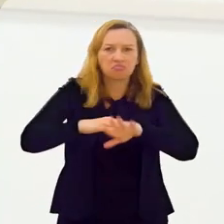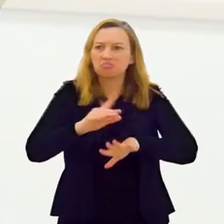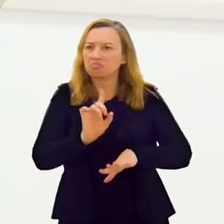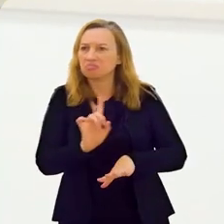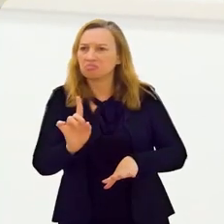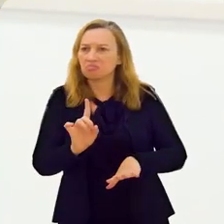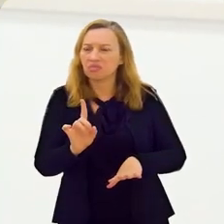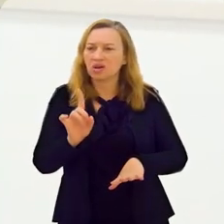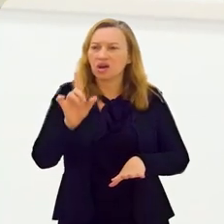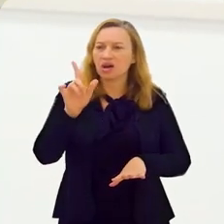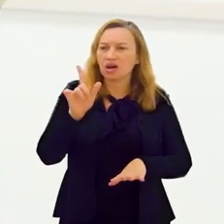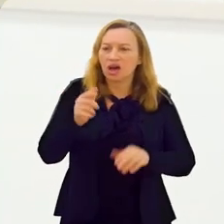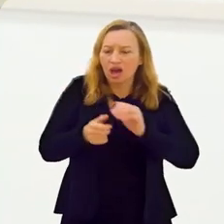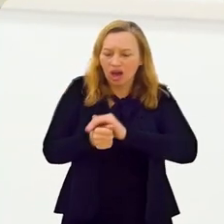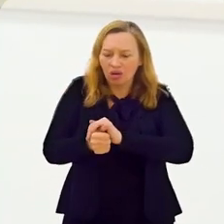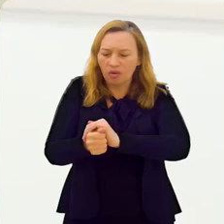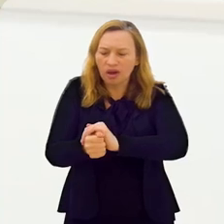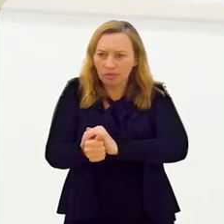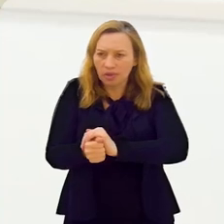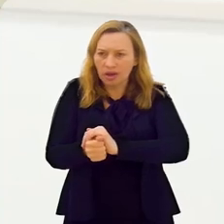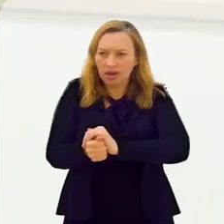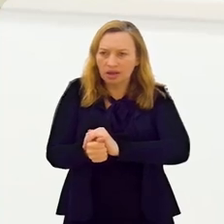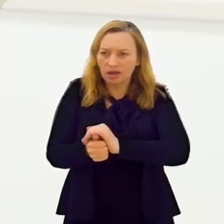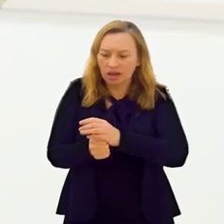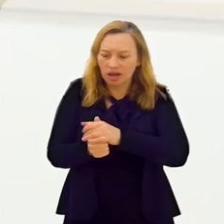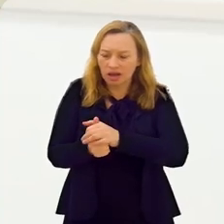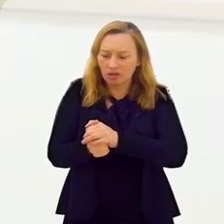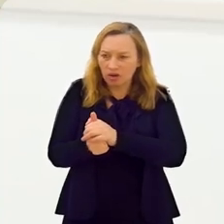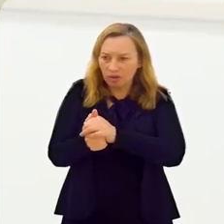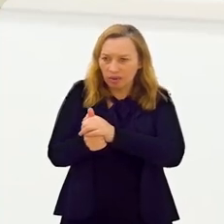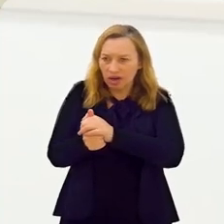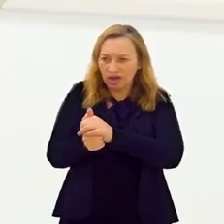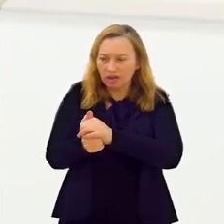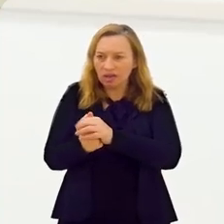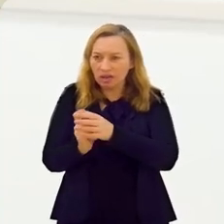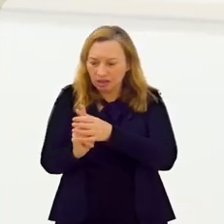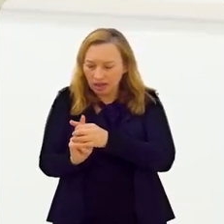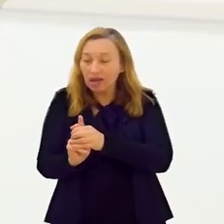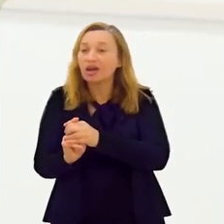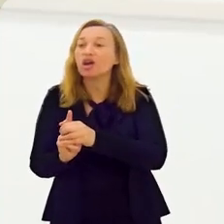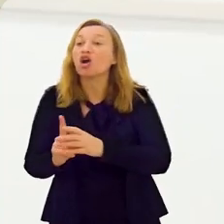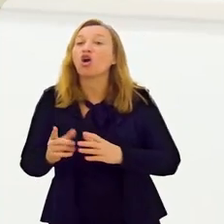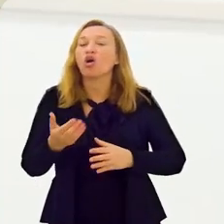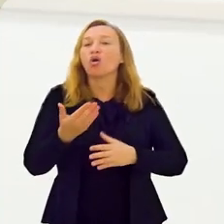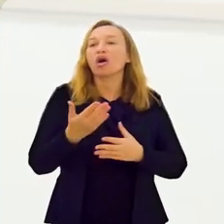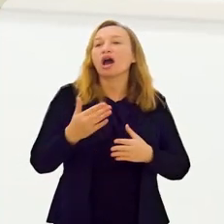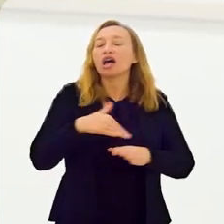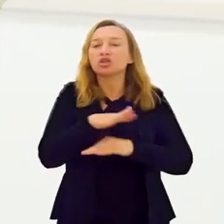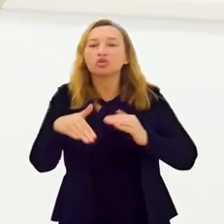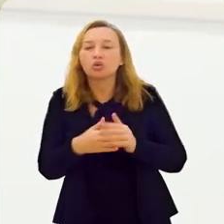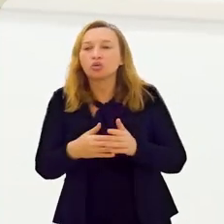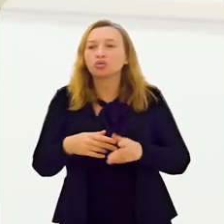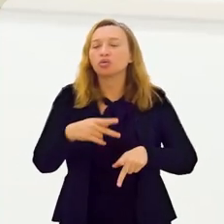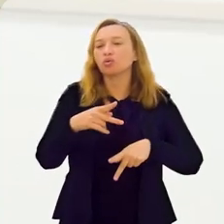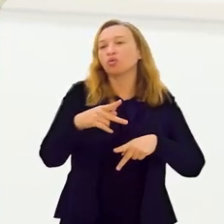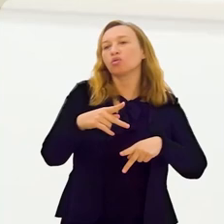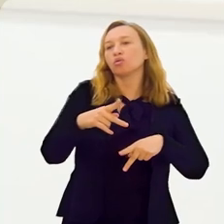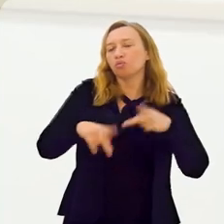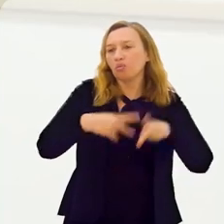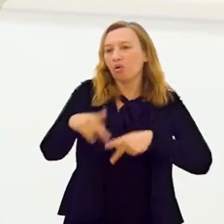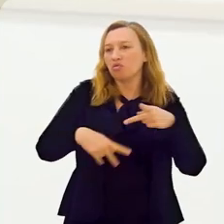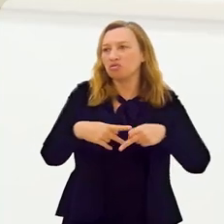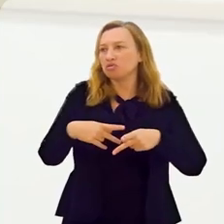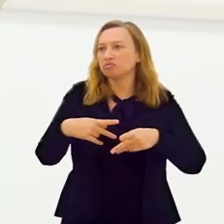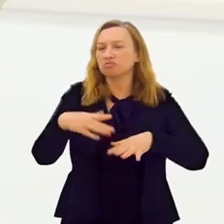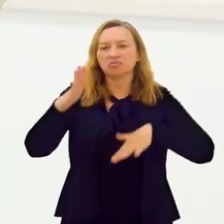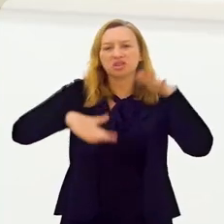de ideologia, certo? A goiabeira dá goiaba para todos os povos, sejam eles do Oriente, sejam eles